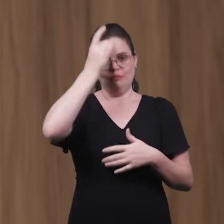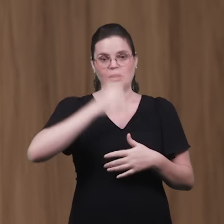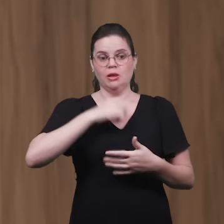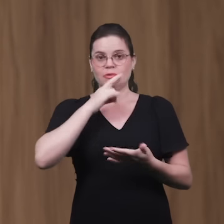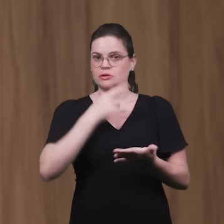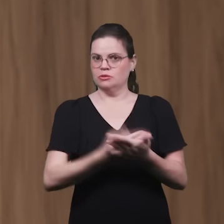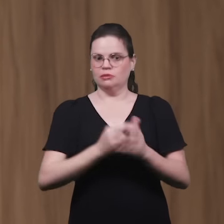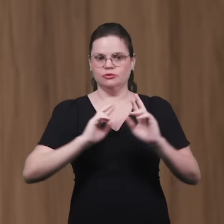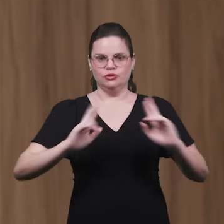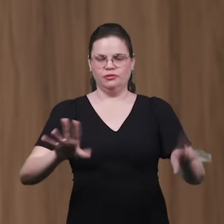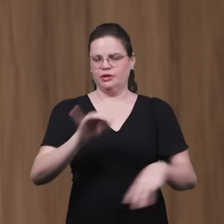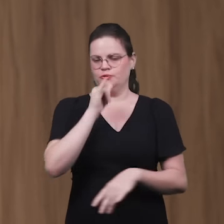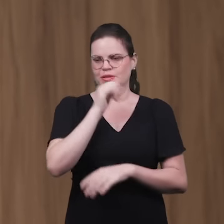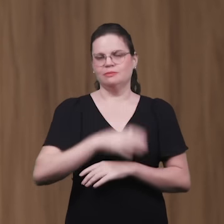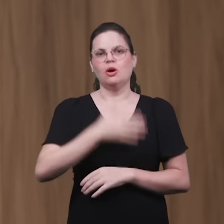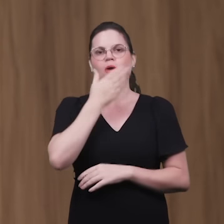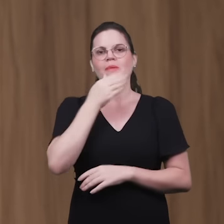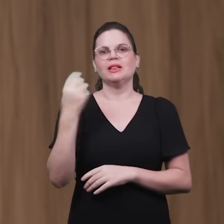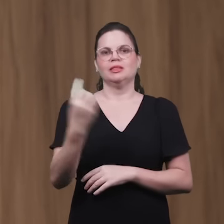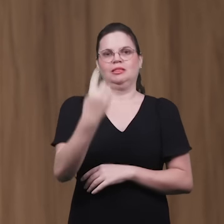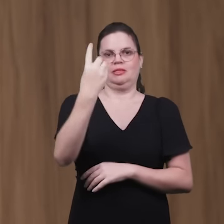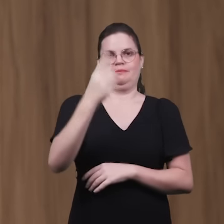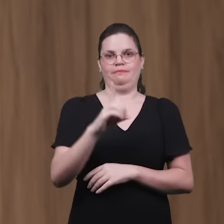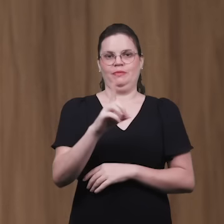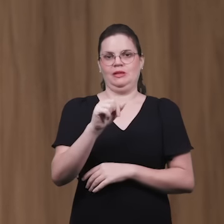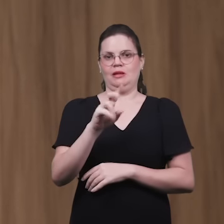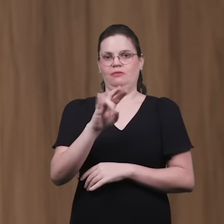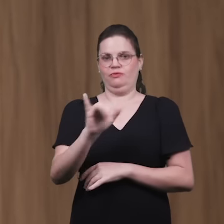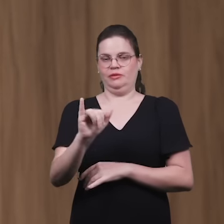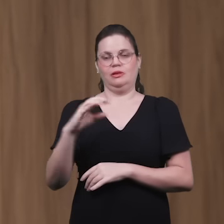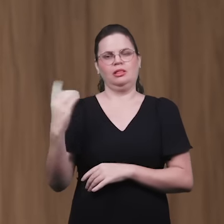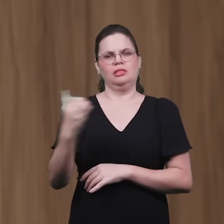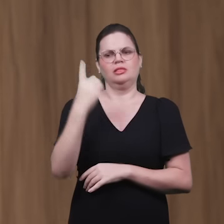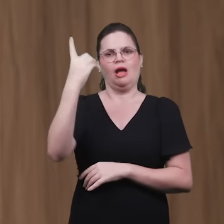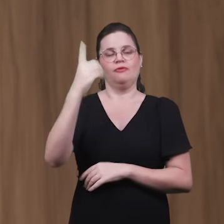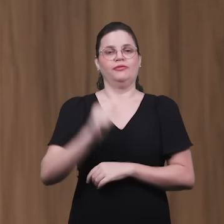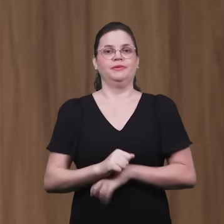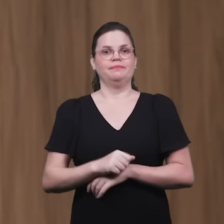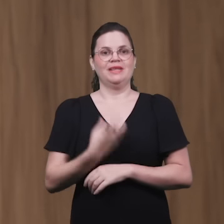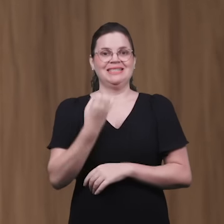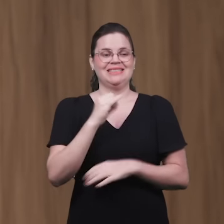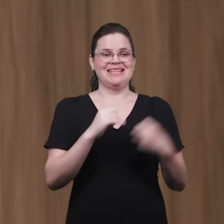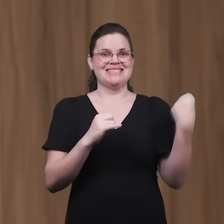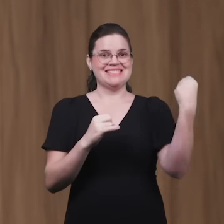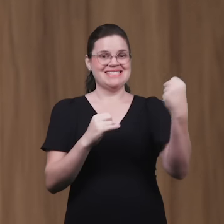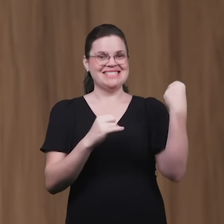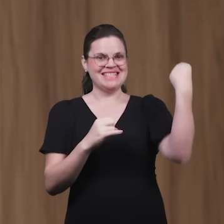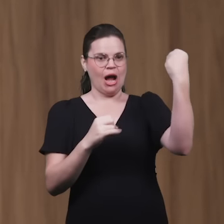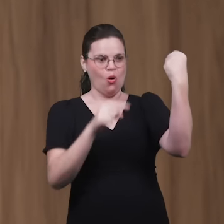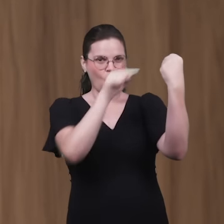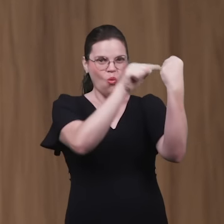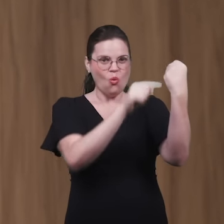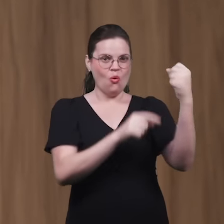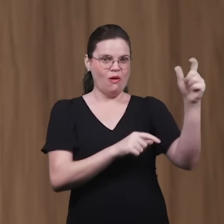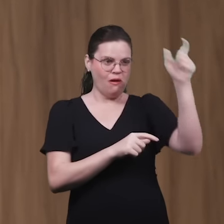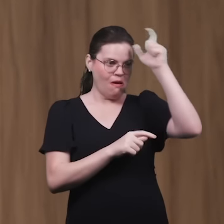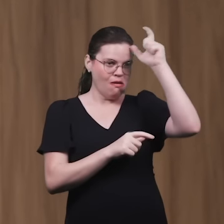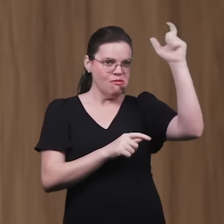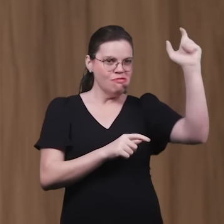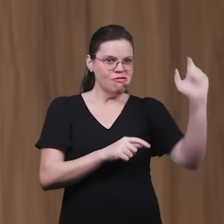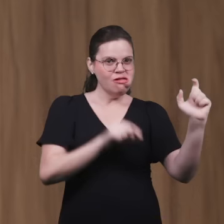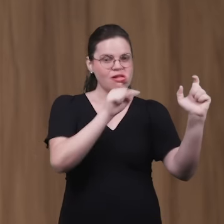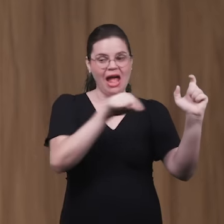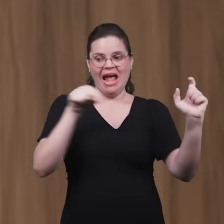por exemplo, Davi. Davi começou a tocar a harpa e o espírito mau que estava sobre o